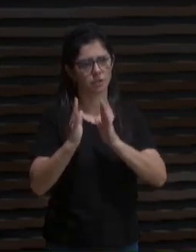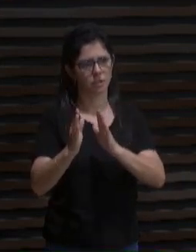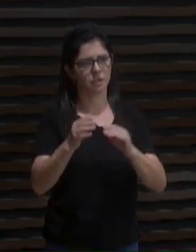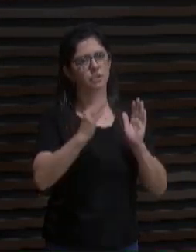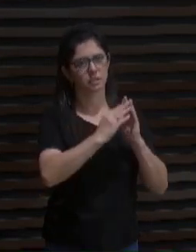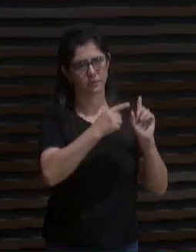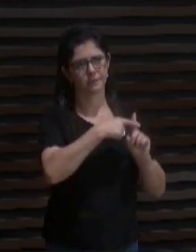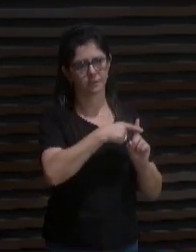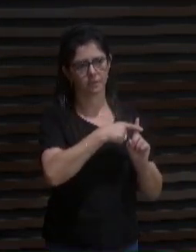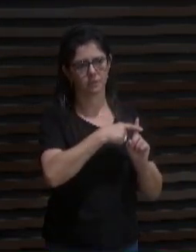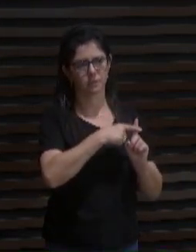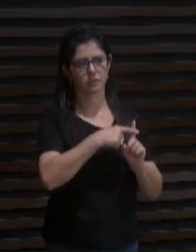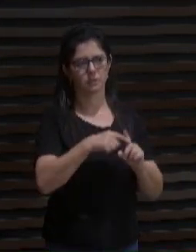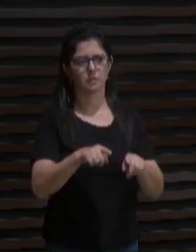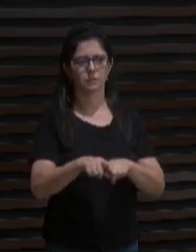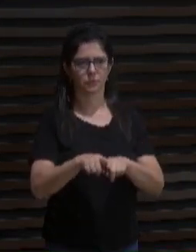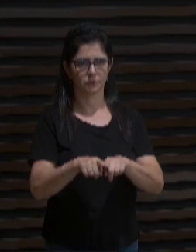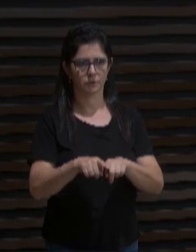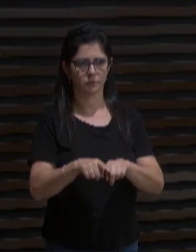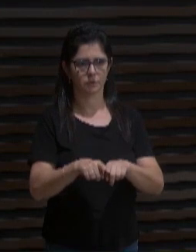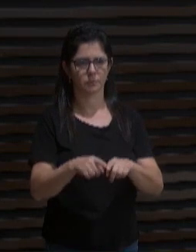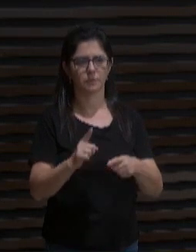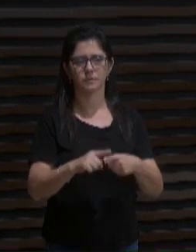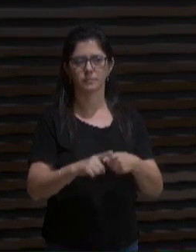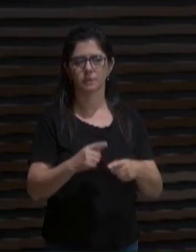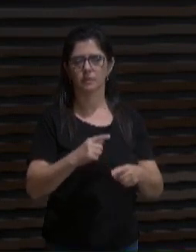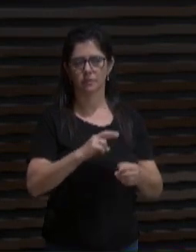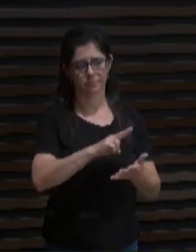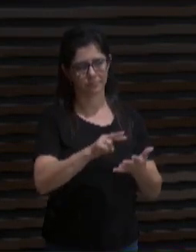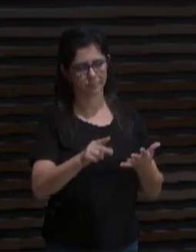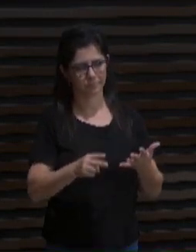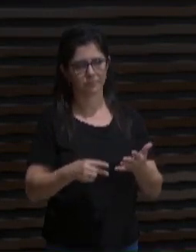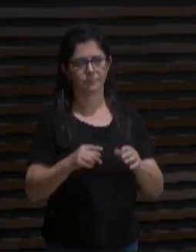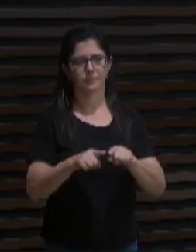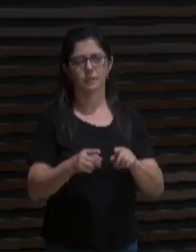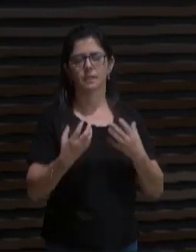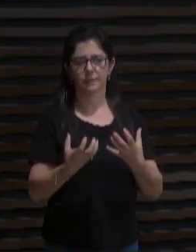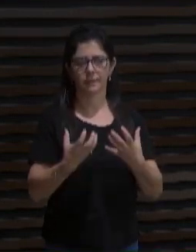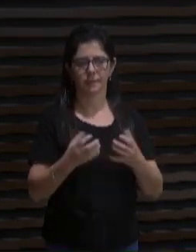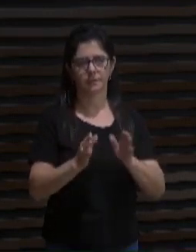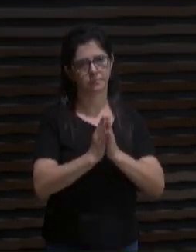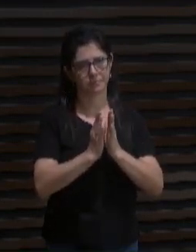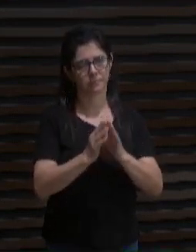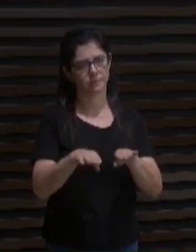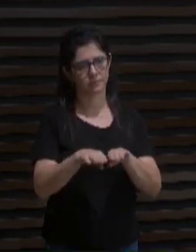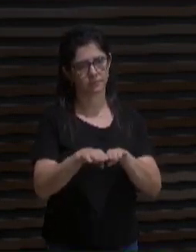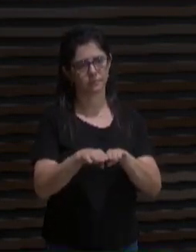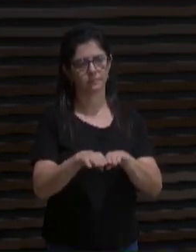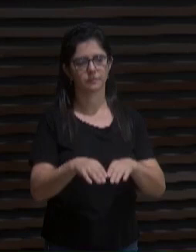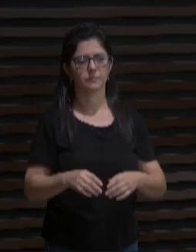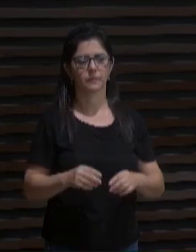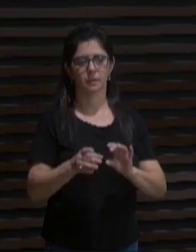temos vários irmãos que querem orar também, então podemos simplificar isso aqui. Quando eu chamo Deus de